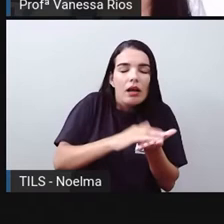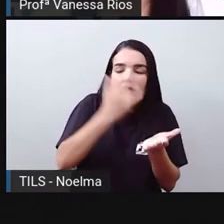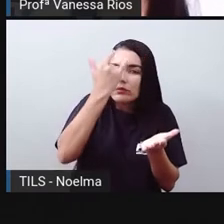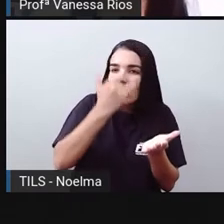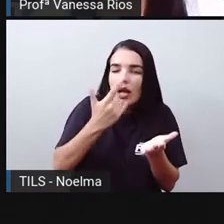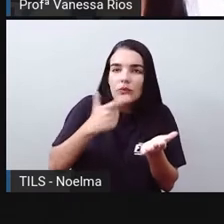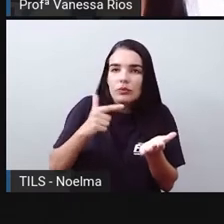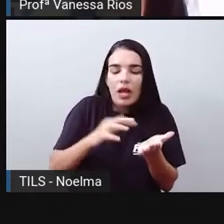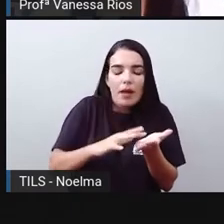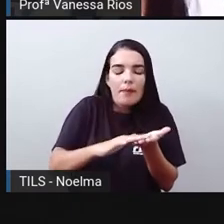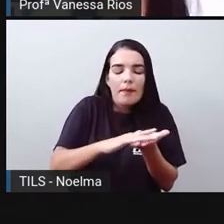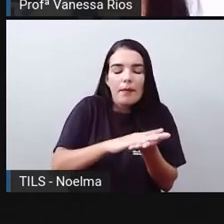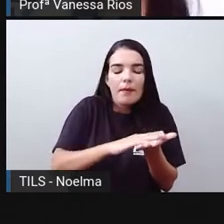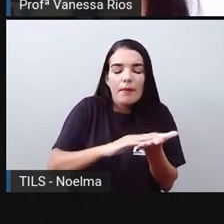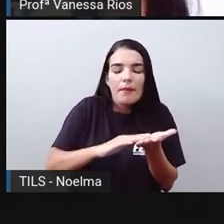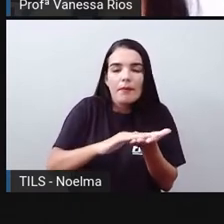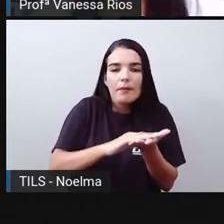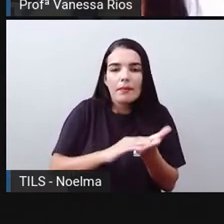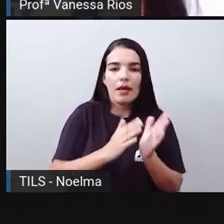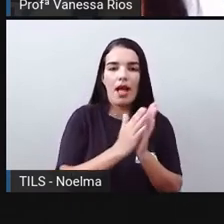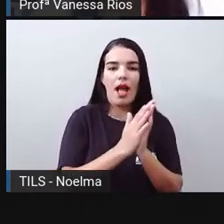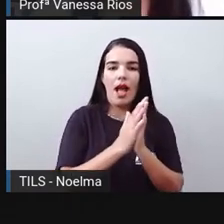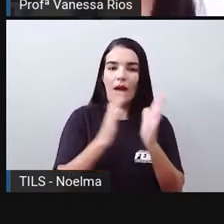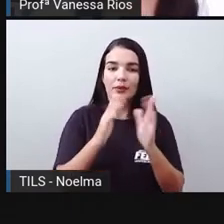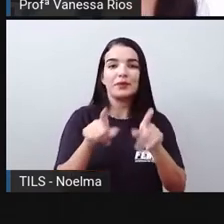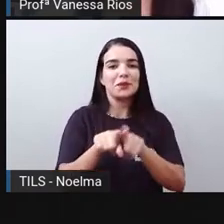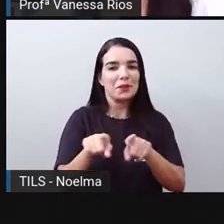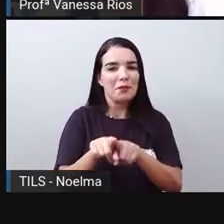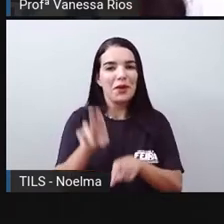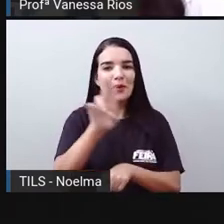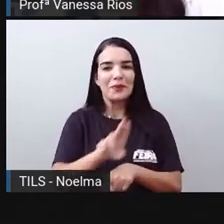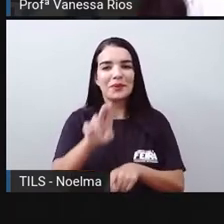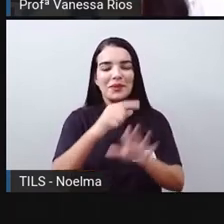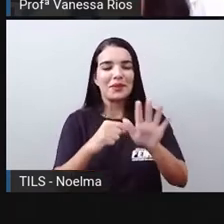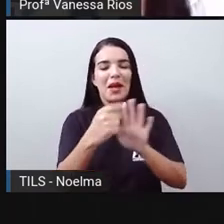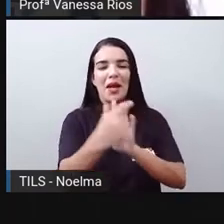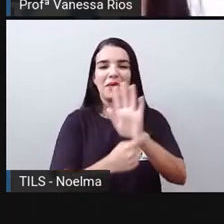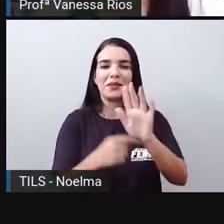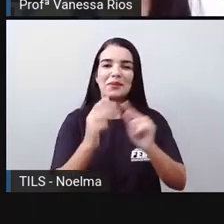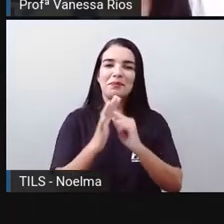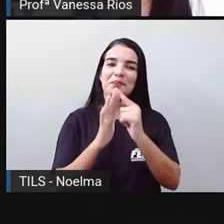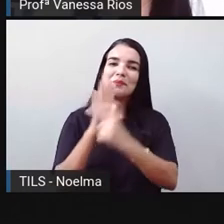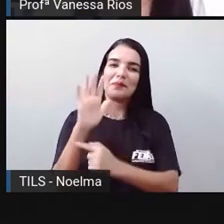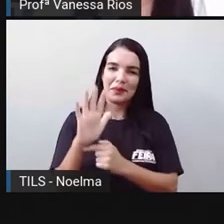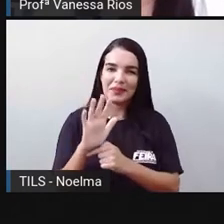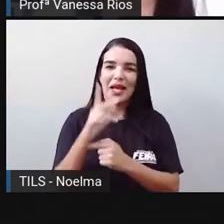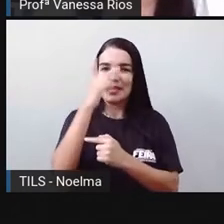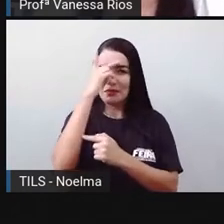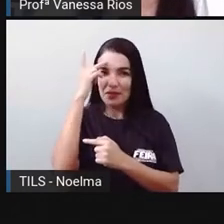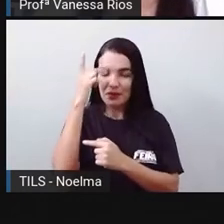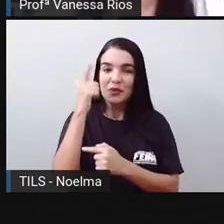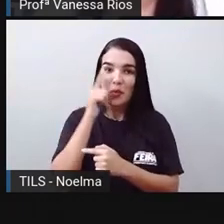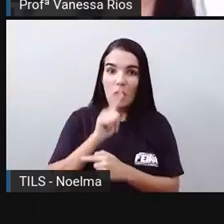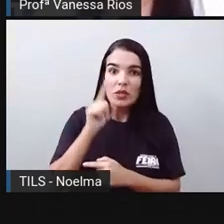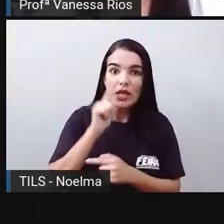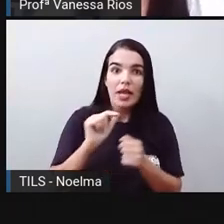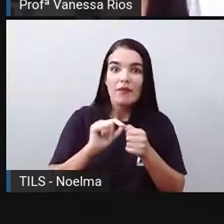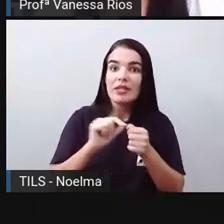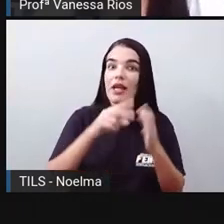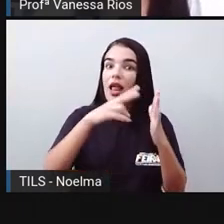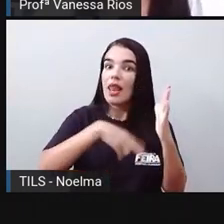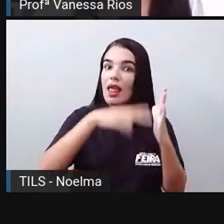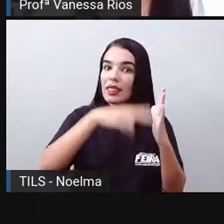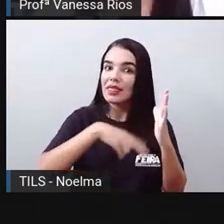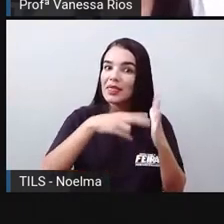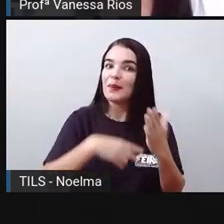tato. Então, ó, é também utilizando as mãos que as pessoas vão conseguir fazer a leitura. E também já